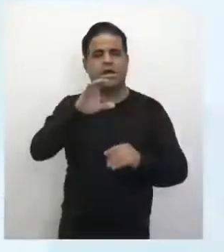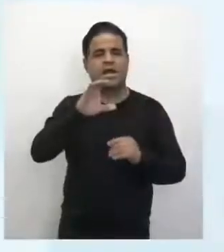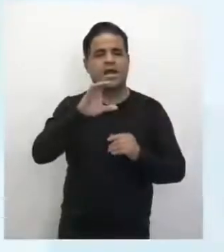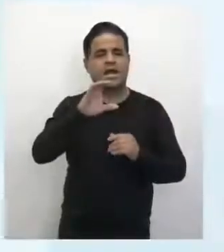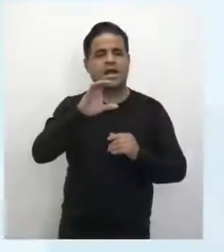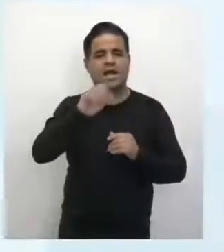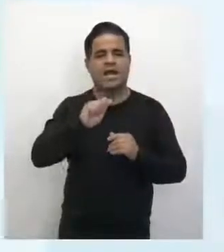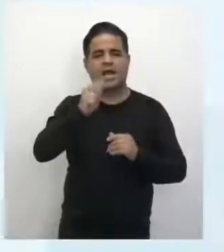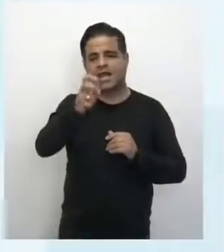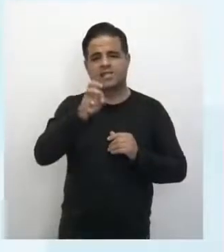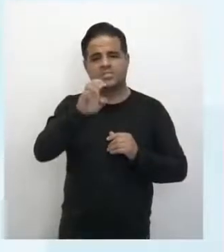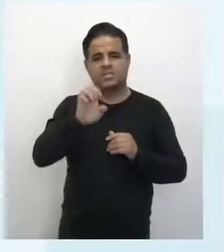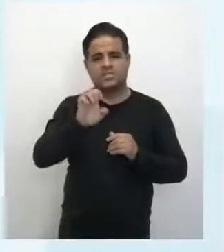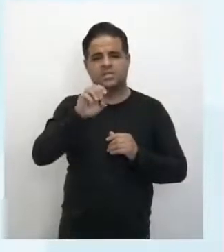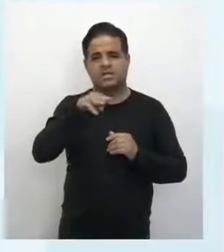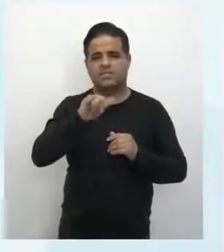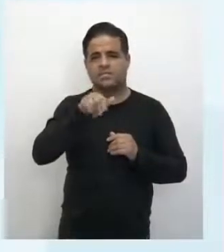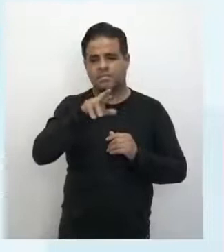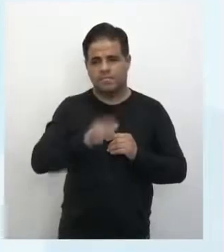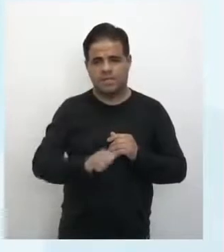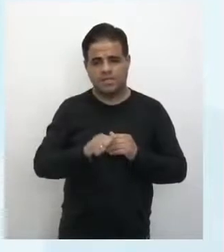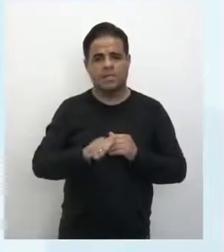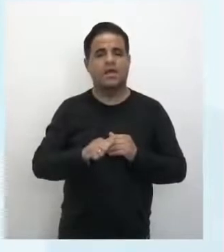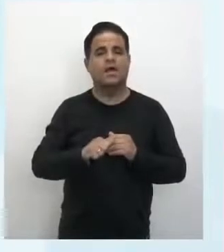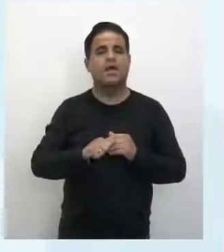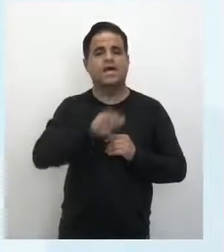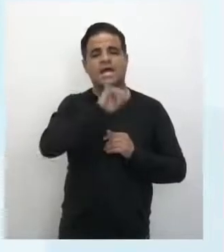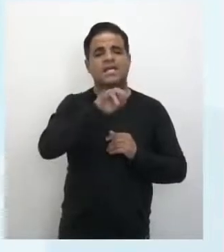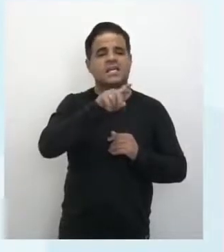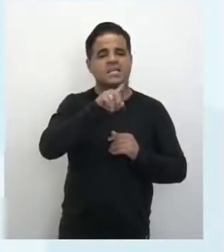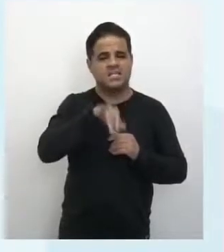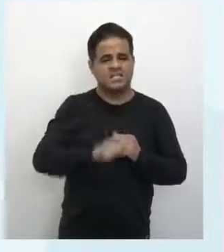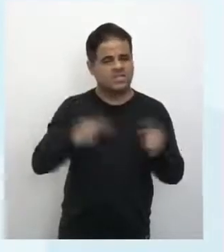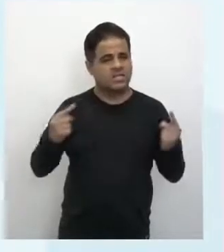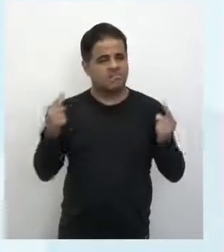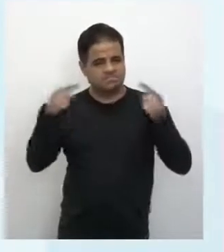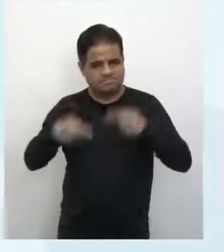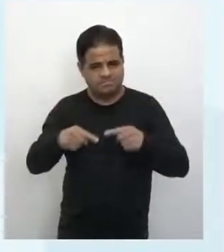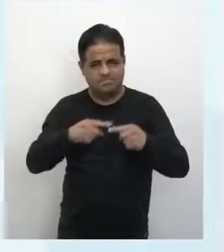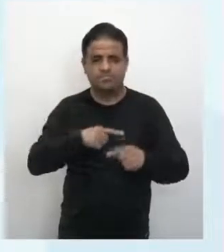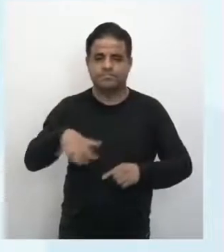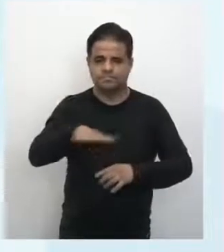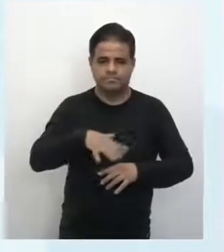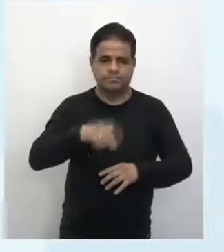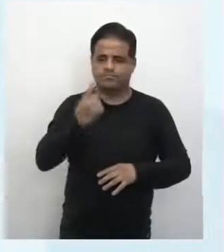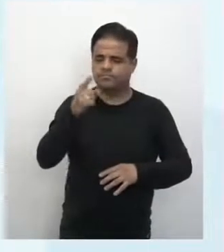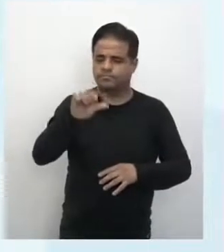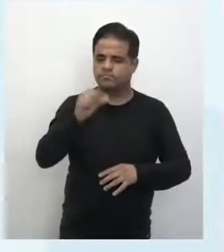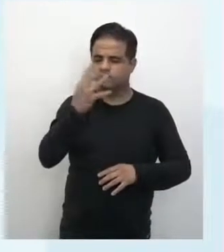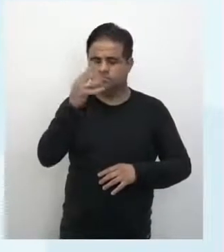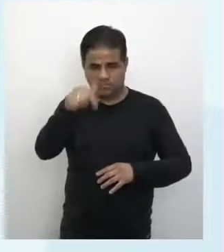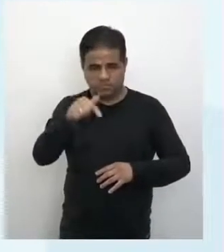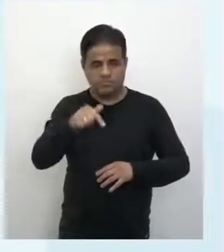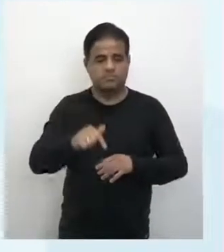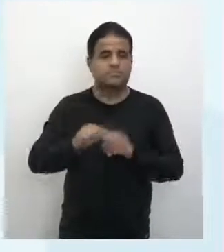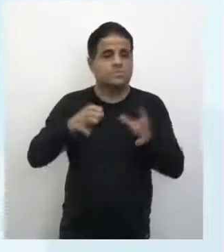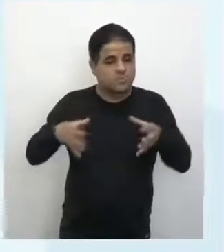Caxemira, que é disputada aí, né, pela Índia e pelo Paquistão, né, isso a partir de 1947, quando os